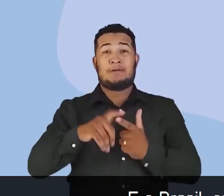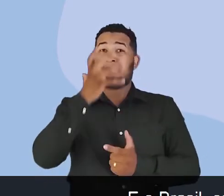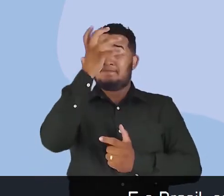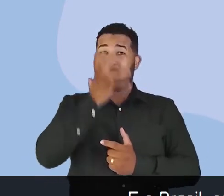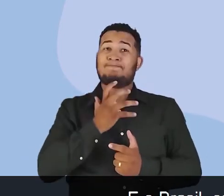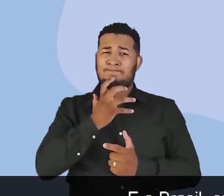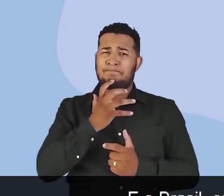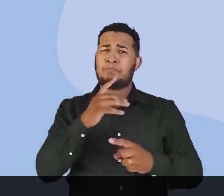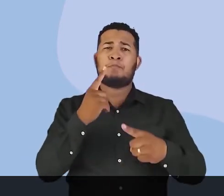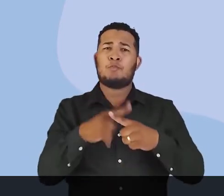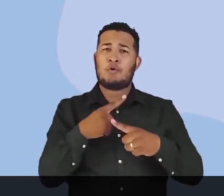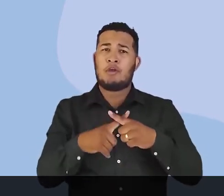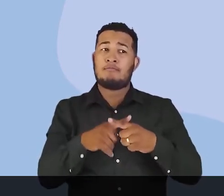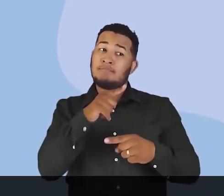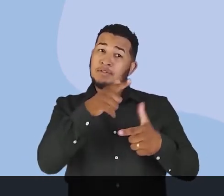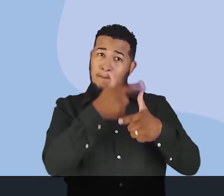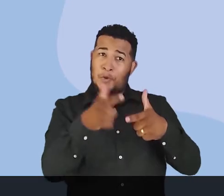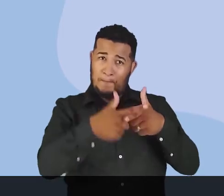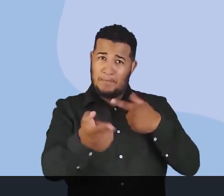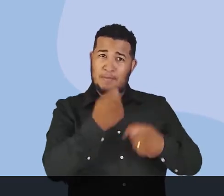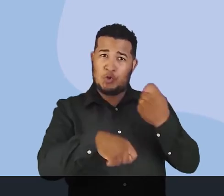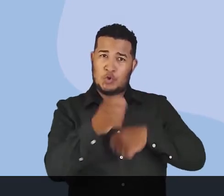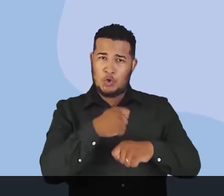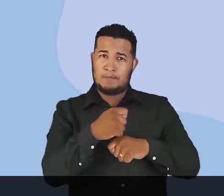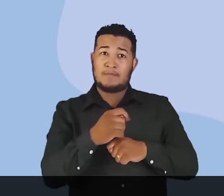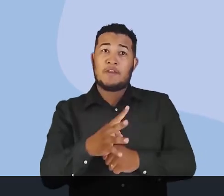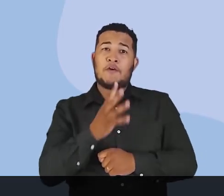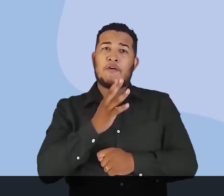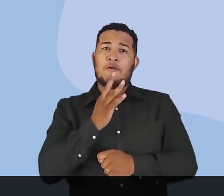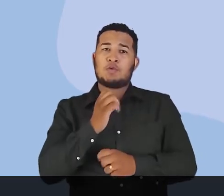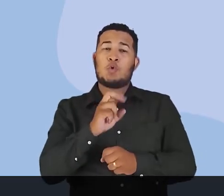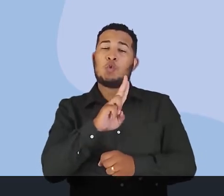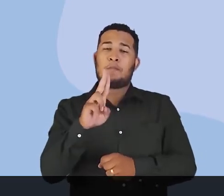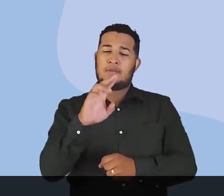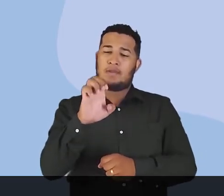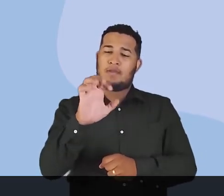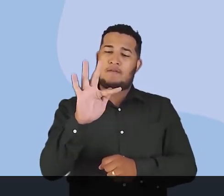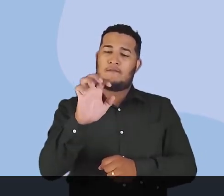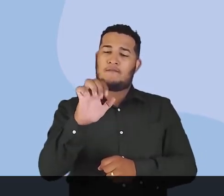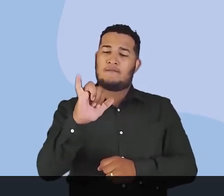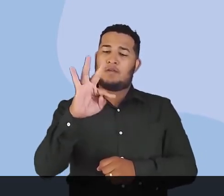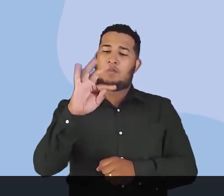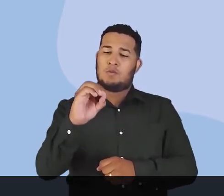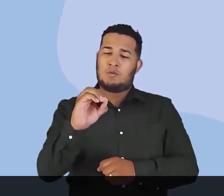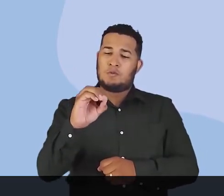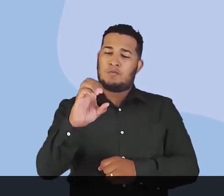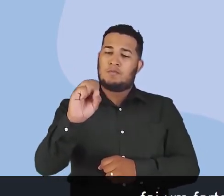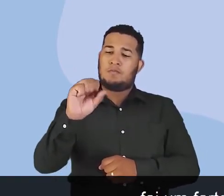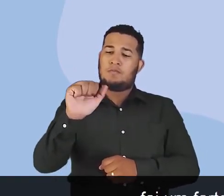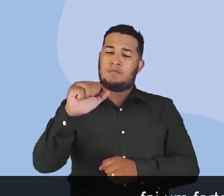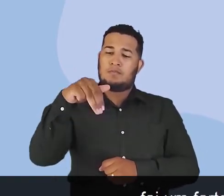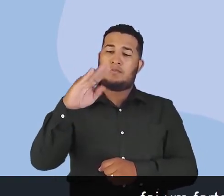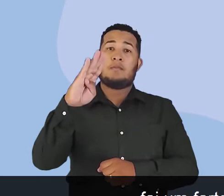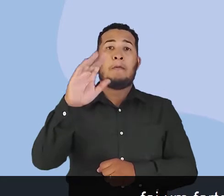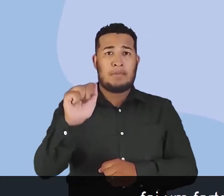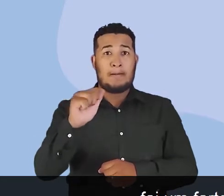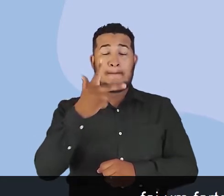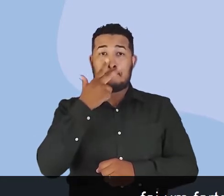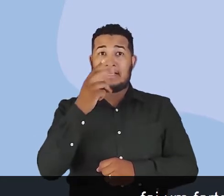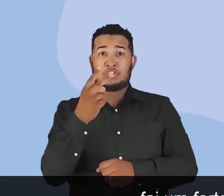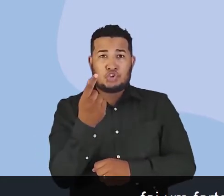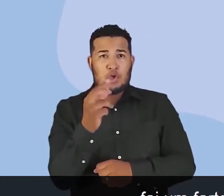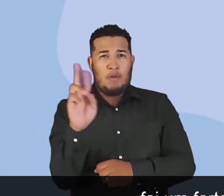muito sério. Por quê? Porque essa crise, né, conhecida no Brasil como efeito samba, foi um forte movimento